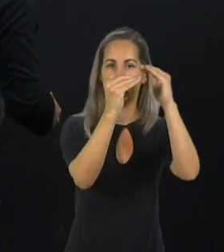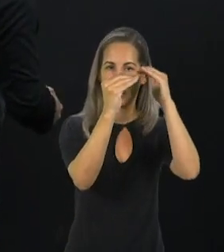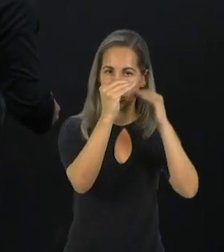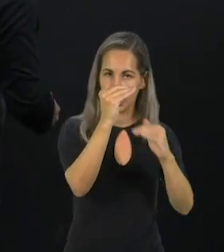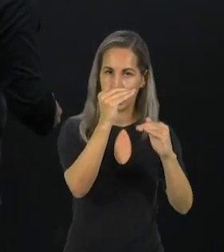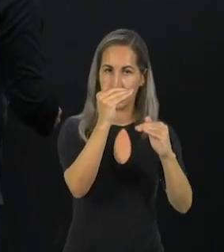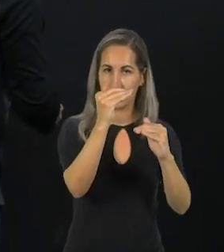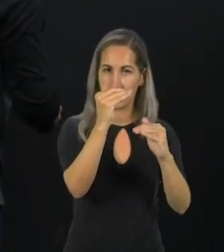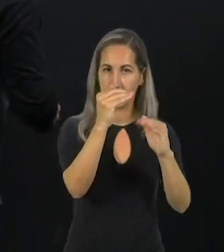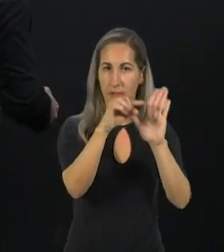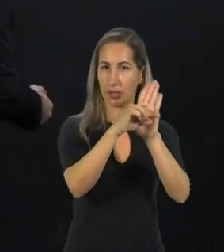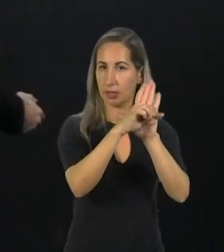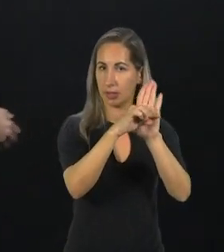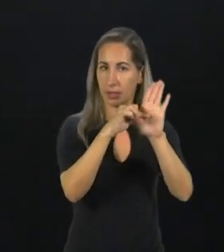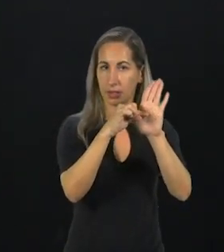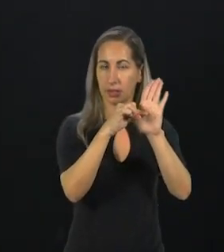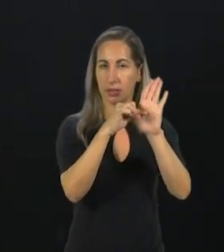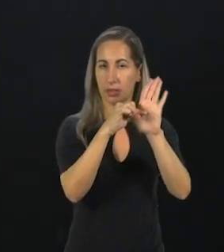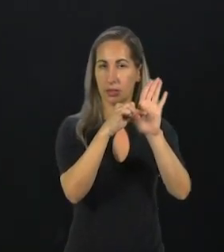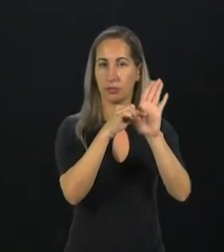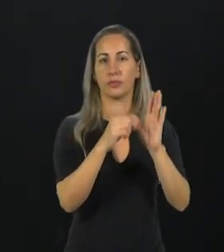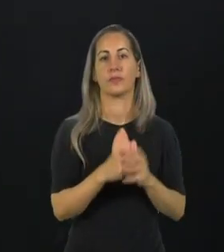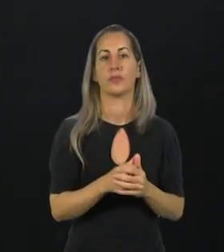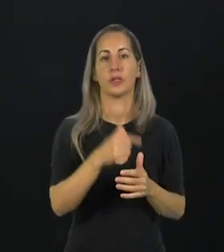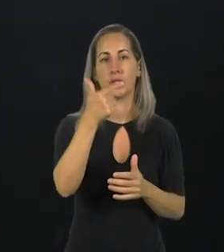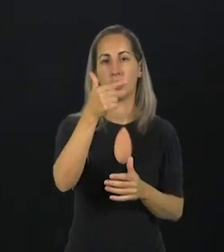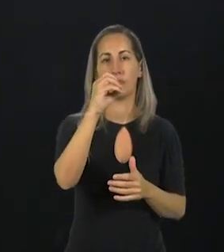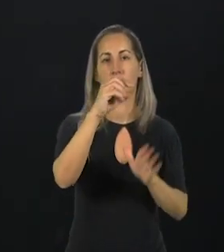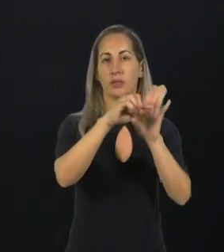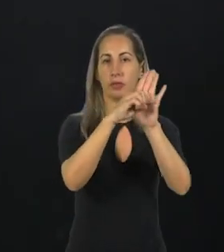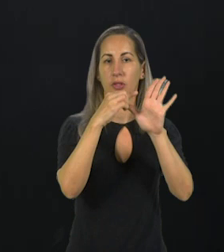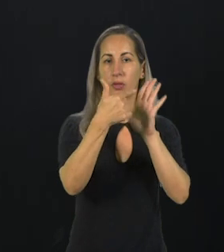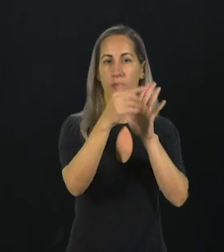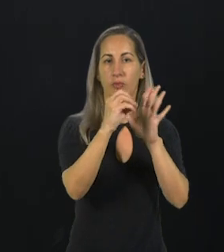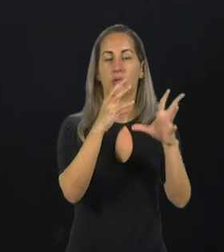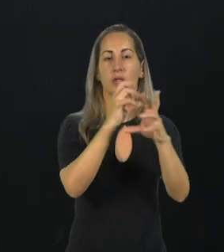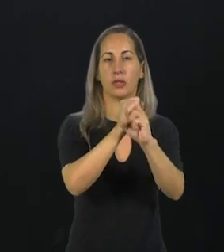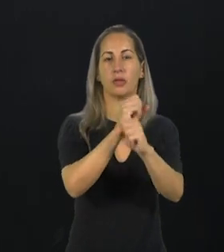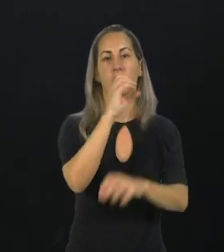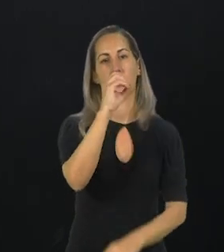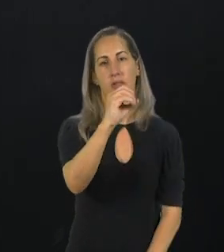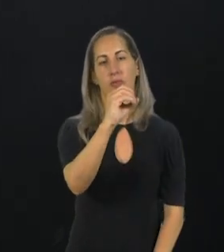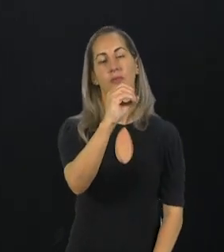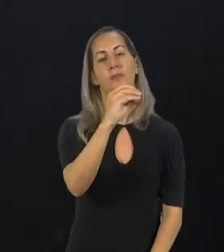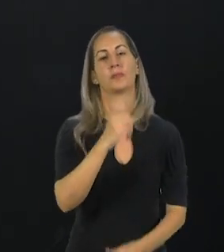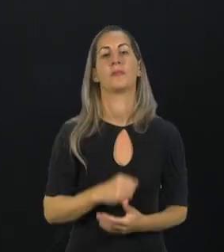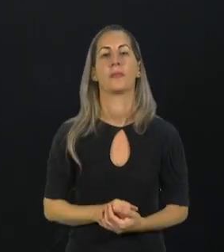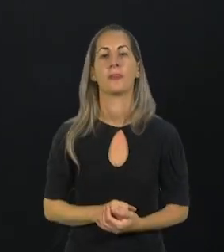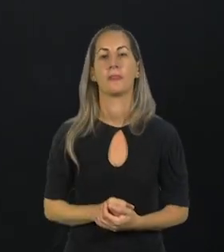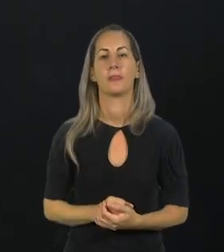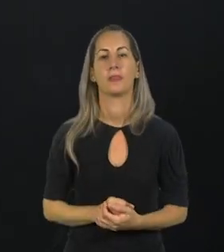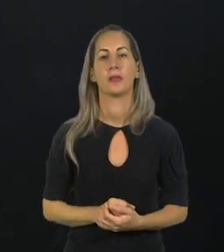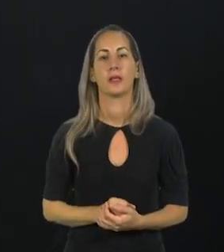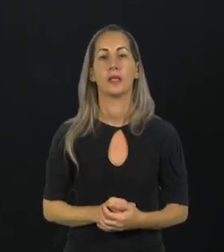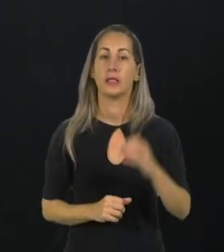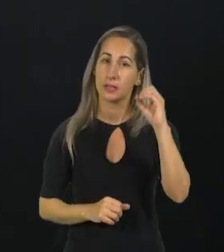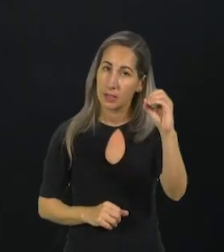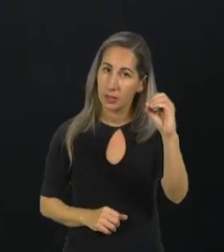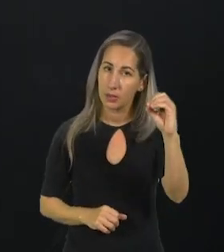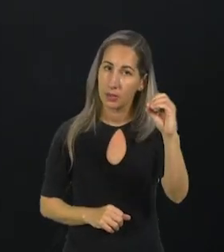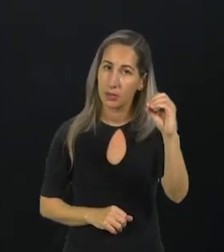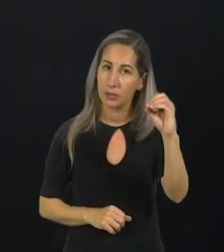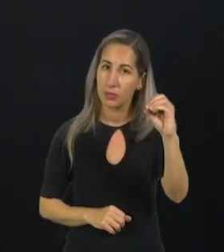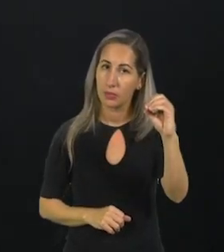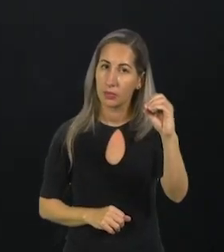cá negativo. Subtraindo 20 de 20, o nosso resto é igual a 0. Sendo ele igual a